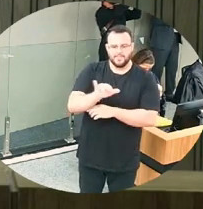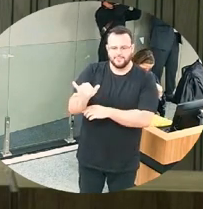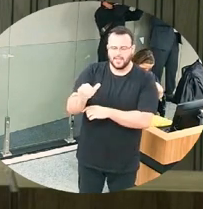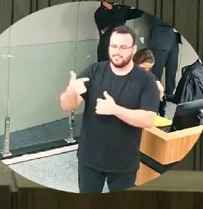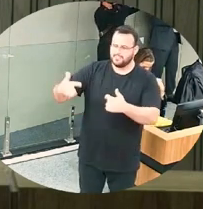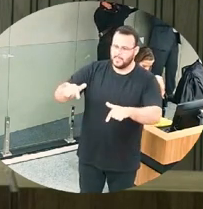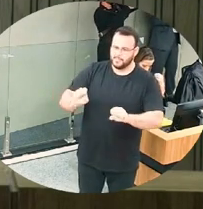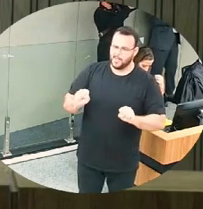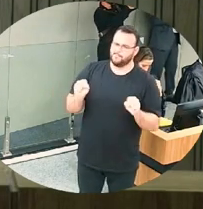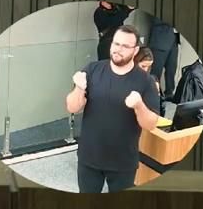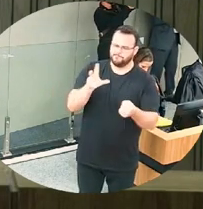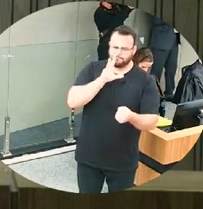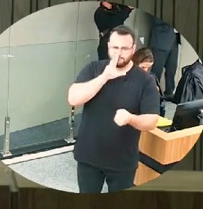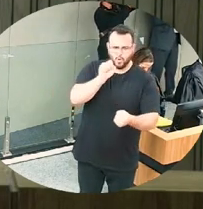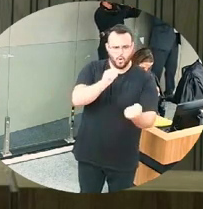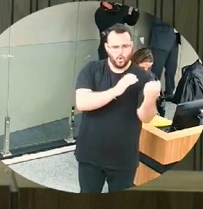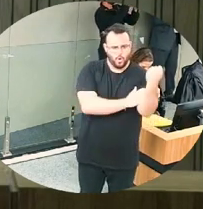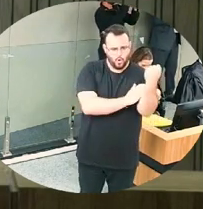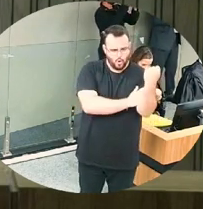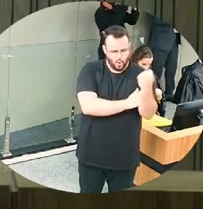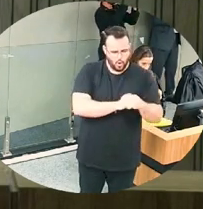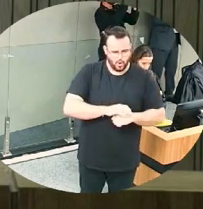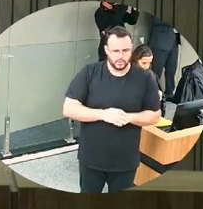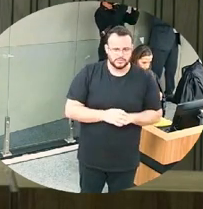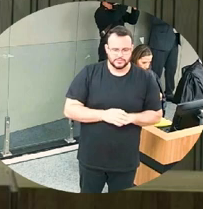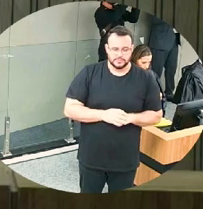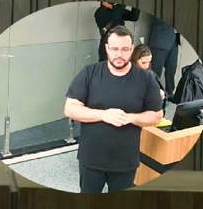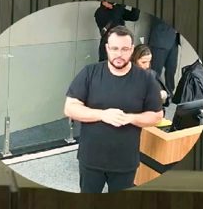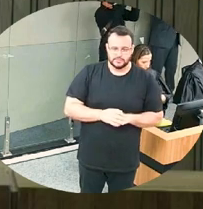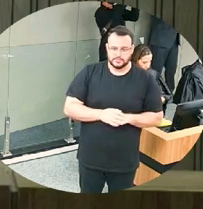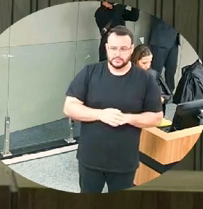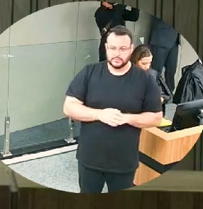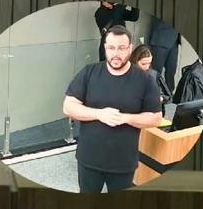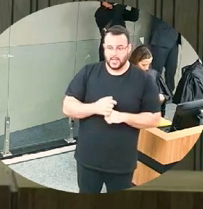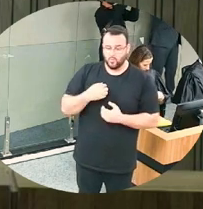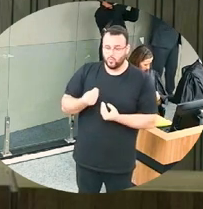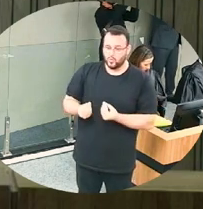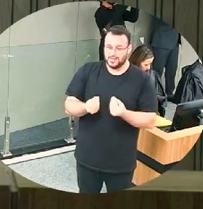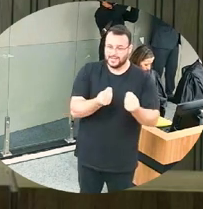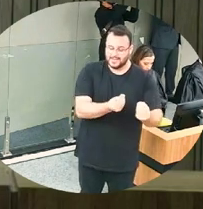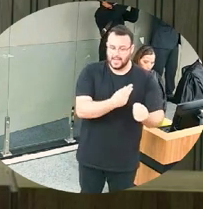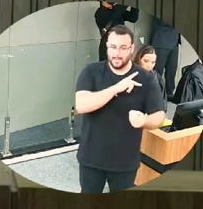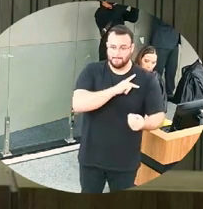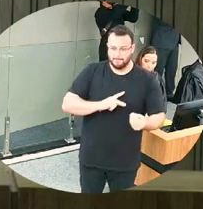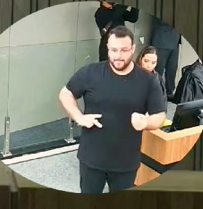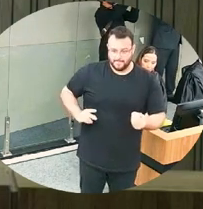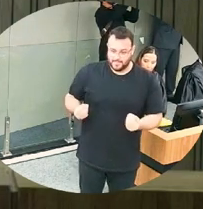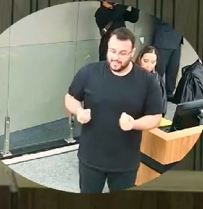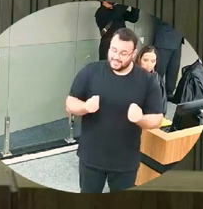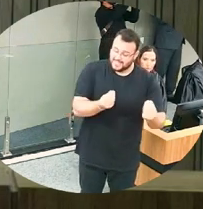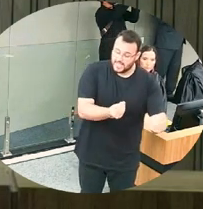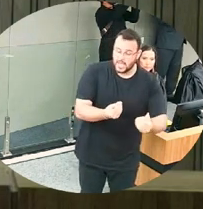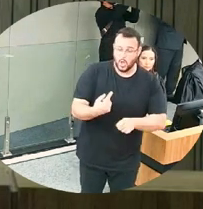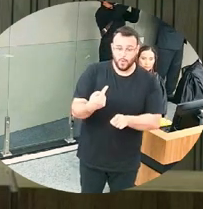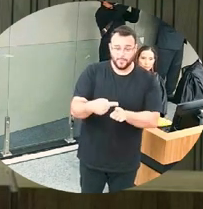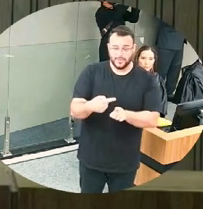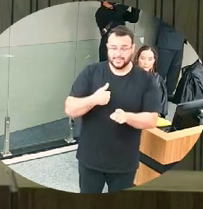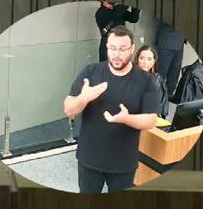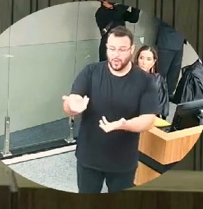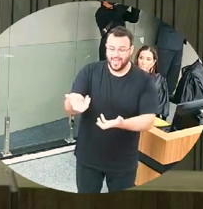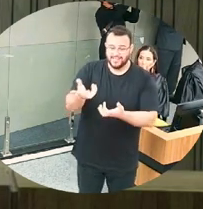da instituição no momento em que devolvo a presidência e o termo é devolver porque